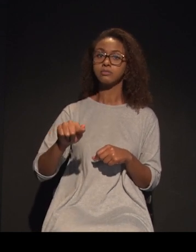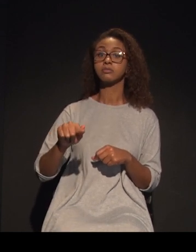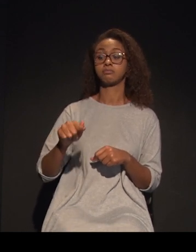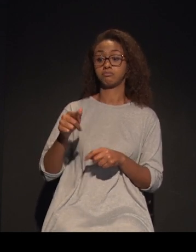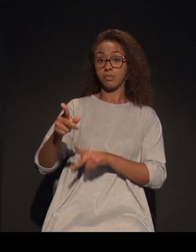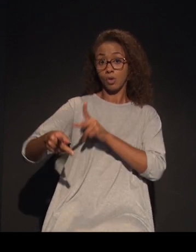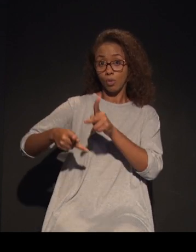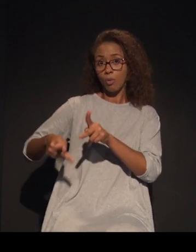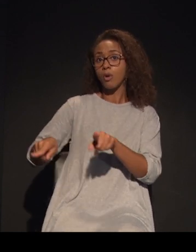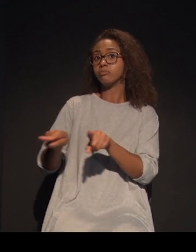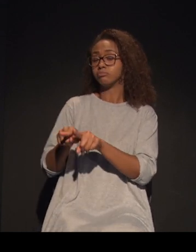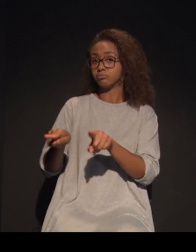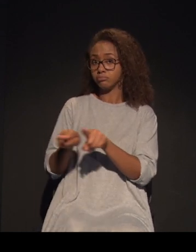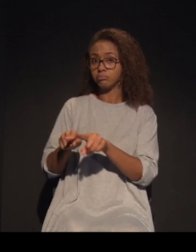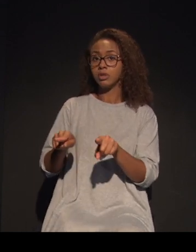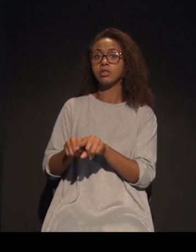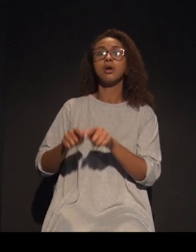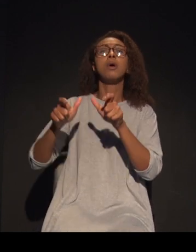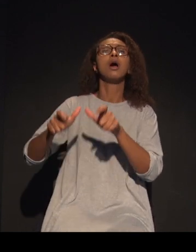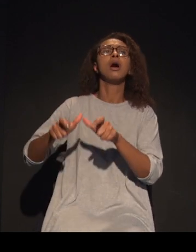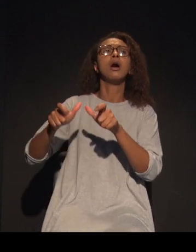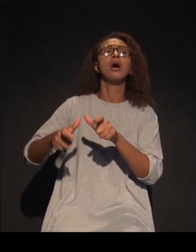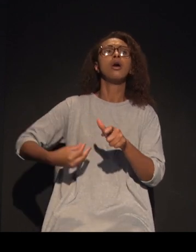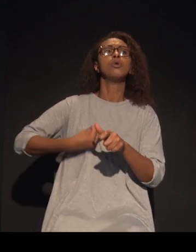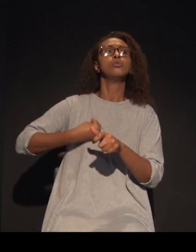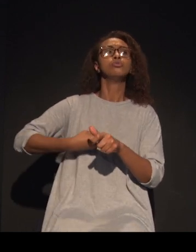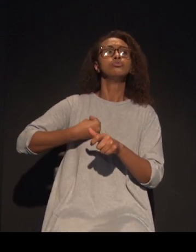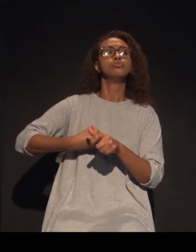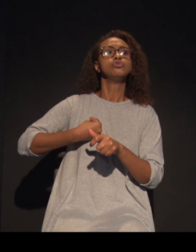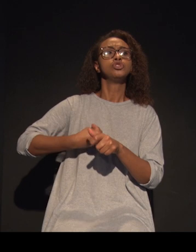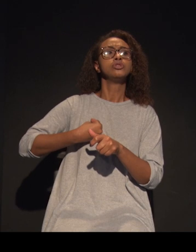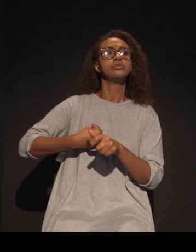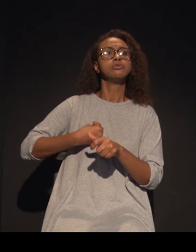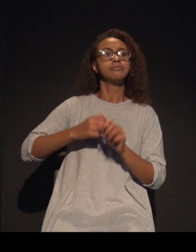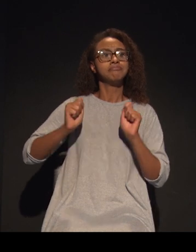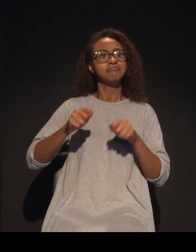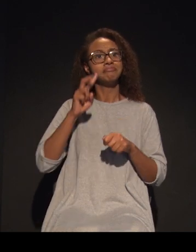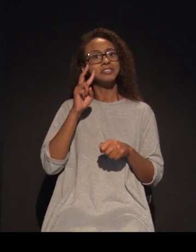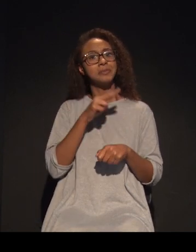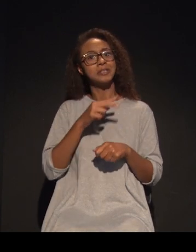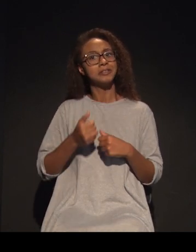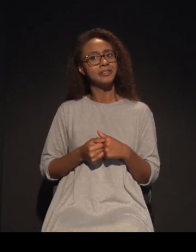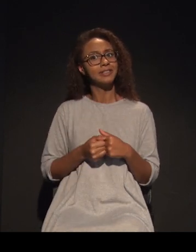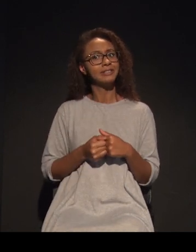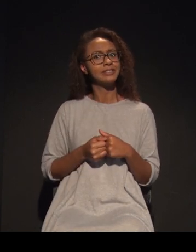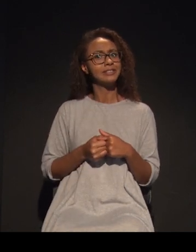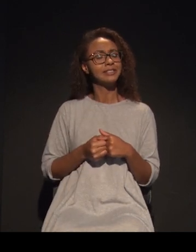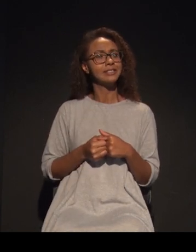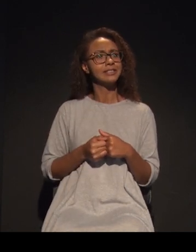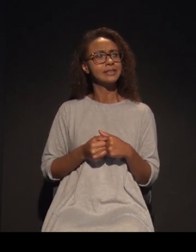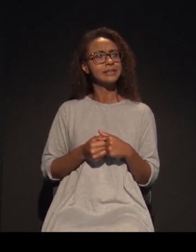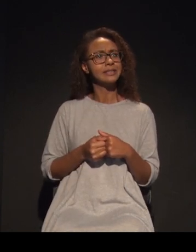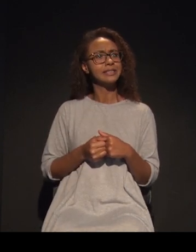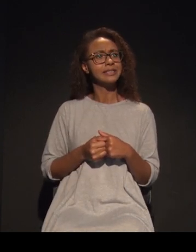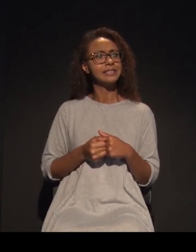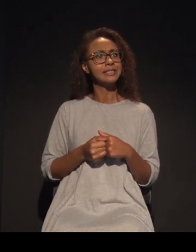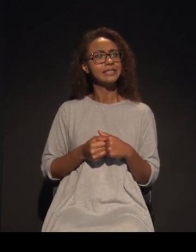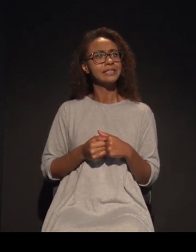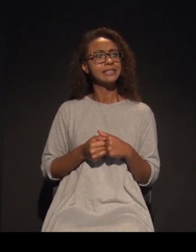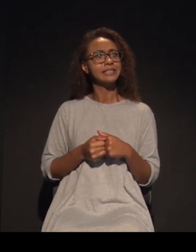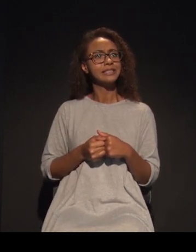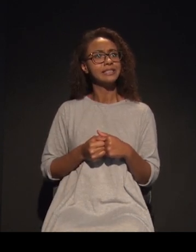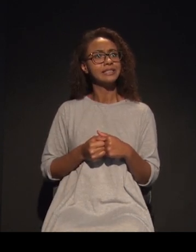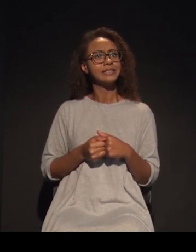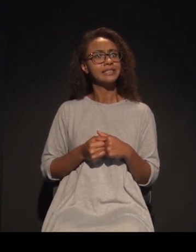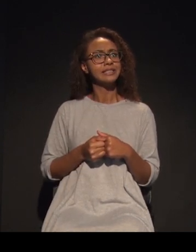a insistência da cdu posso ler pra cá é intenção baixo e